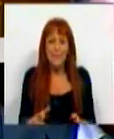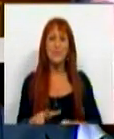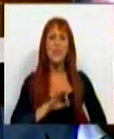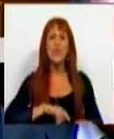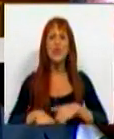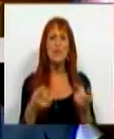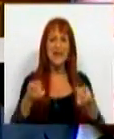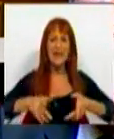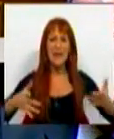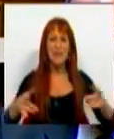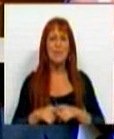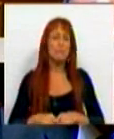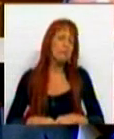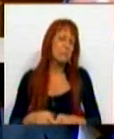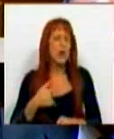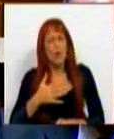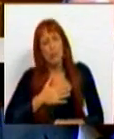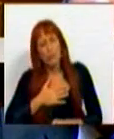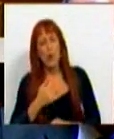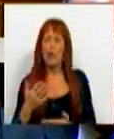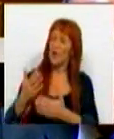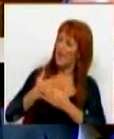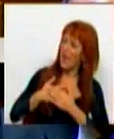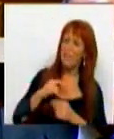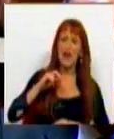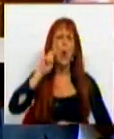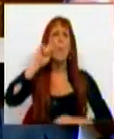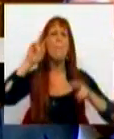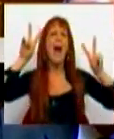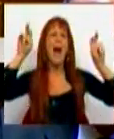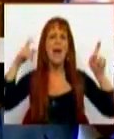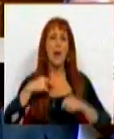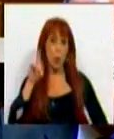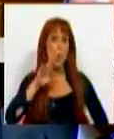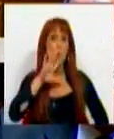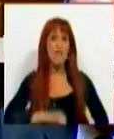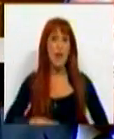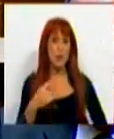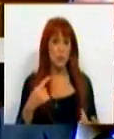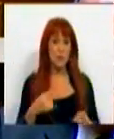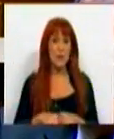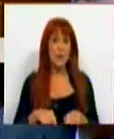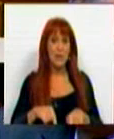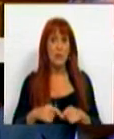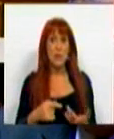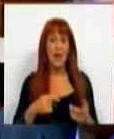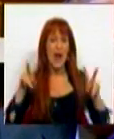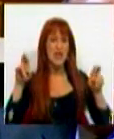Sr. Deputado também, gosto muito que me atribua paternidades. Eu tenho uma filha,